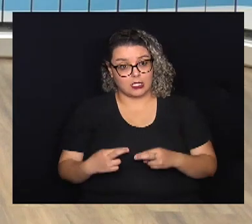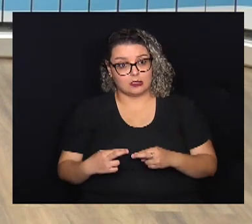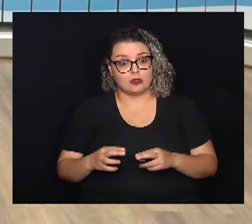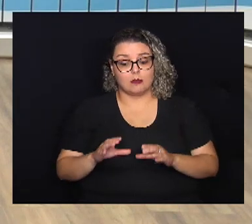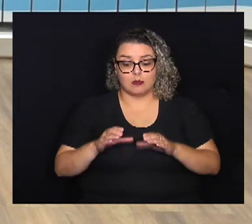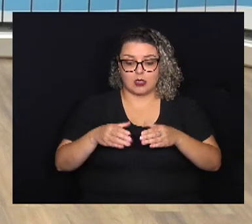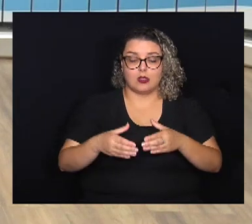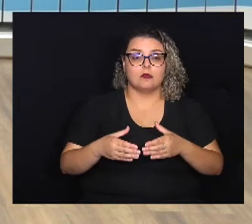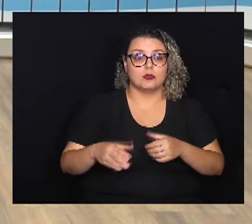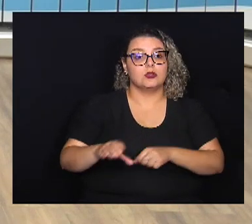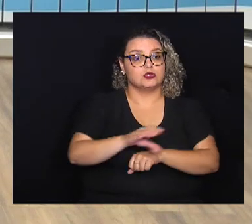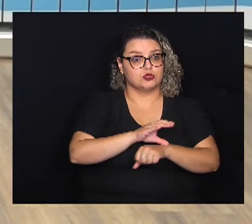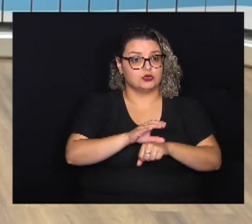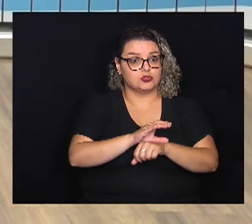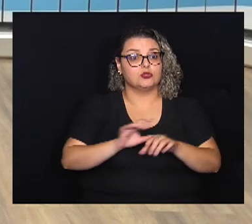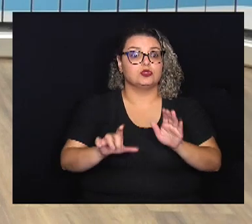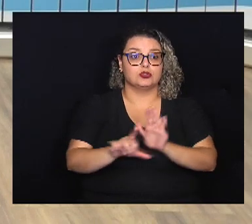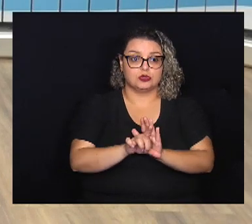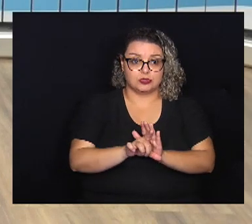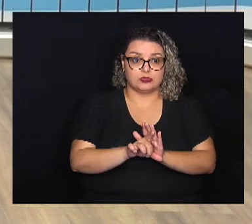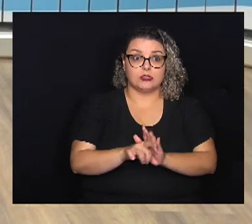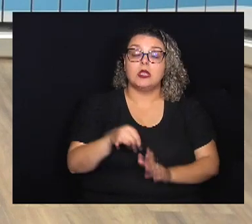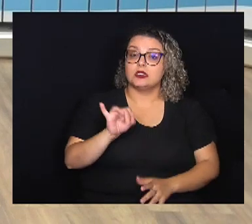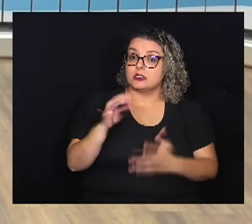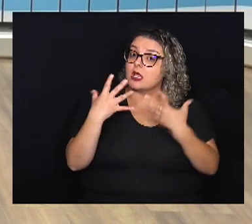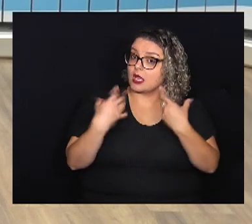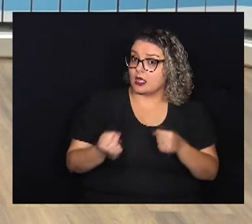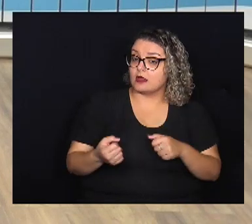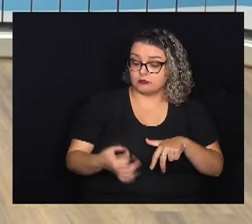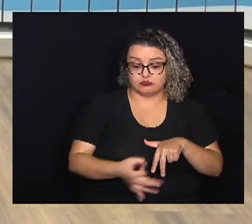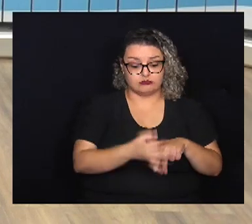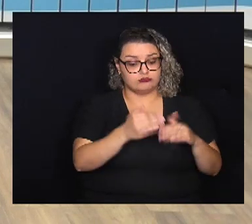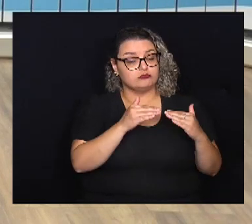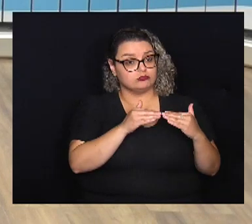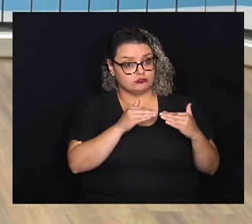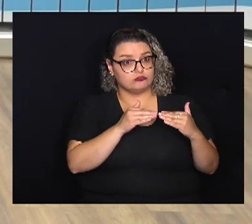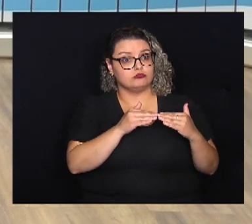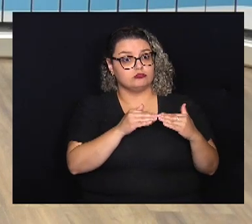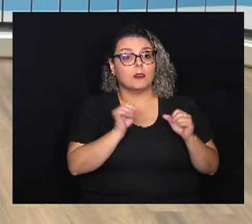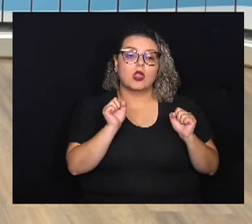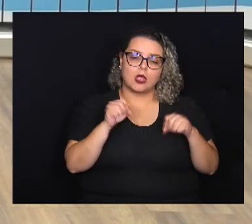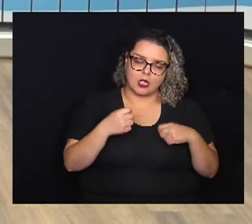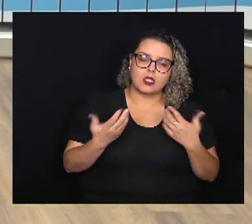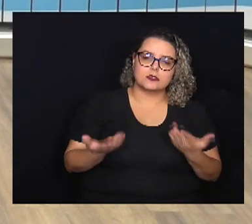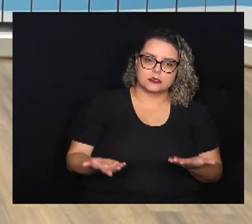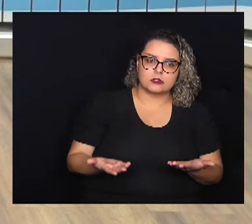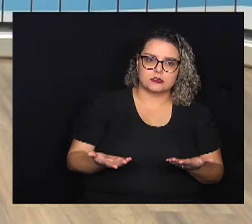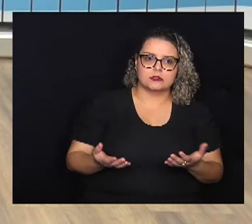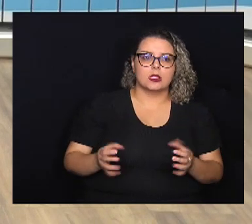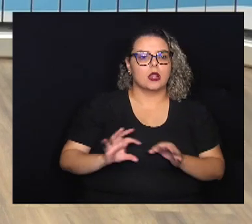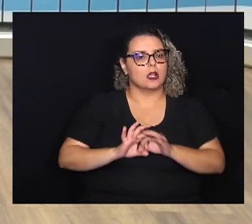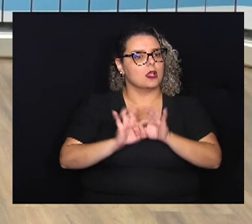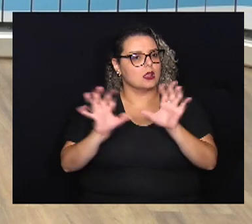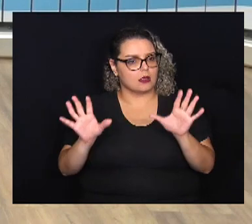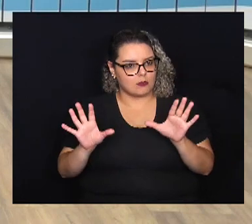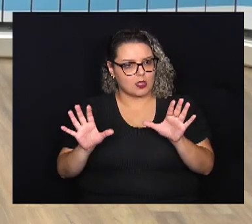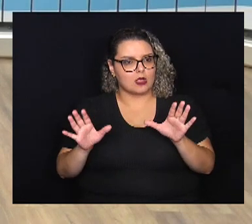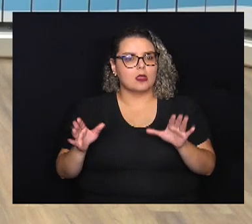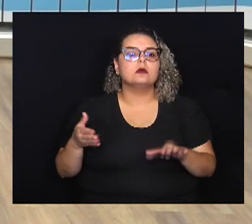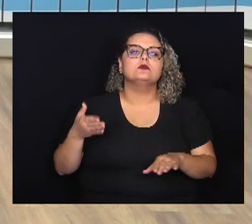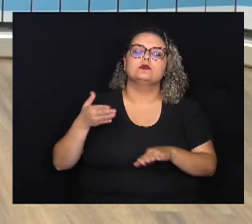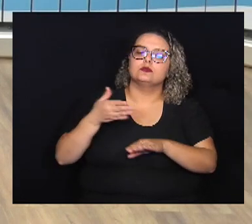comissão de constituição e legalidade se receberem parecer favorável aí sim eles estão aptos para entrar